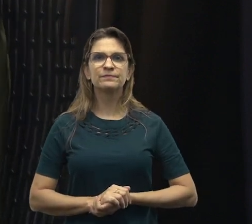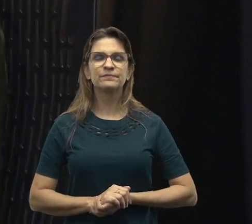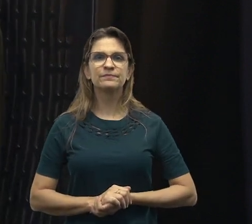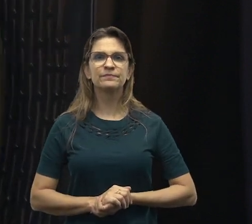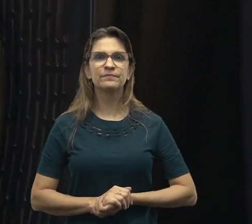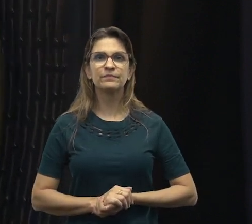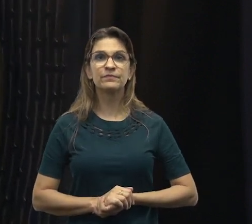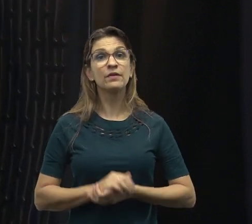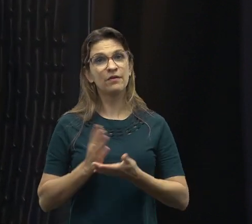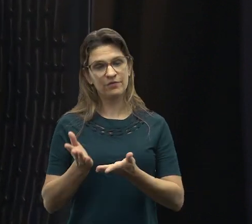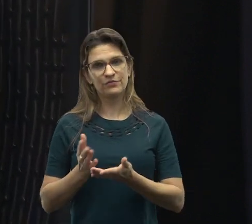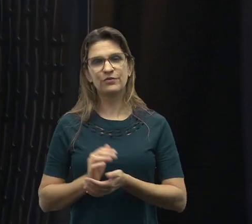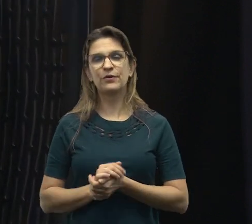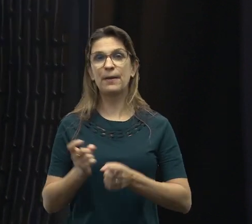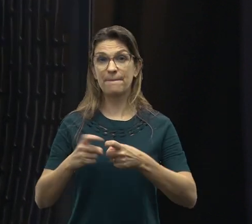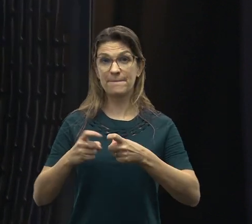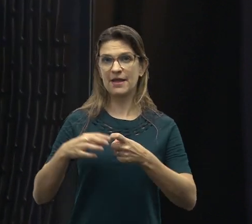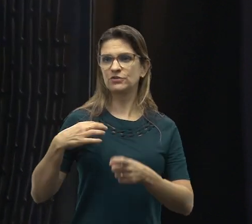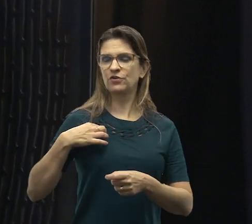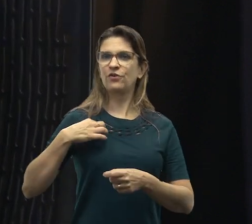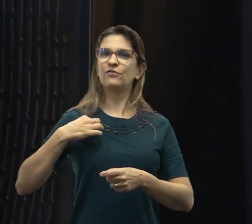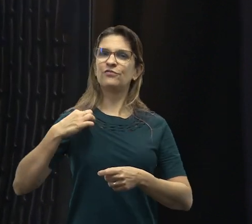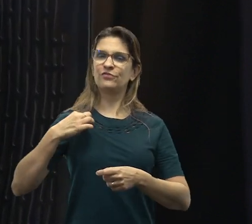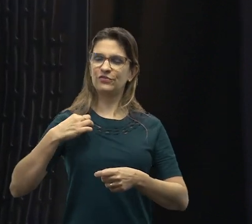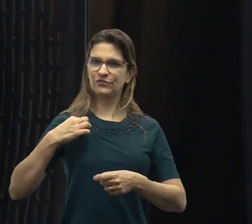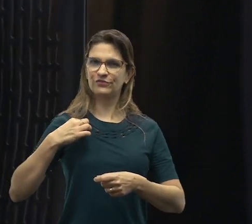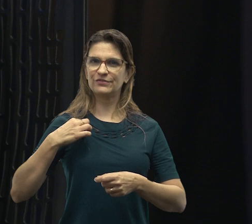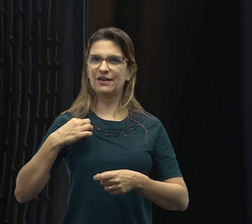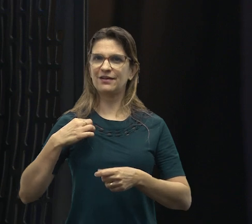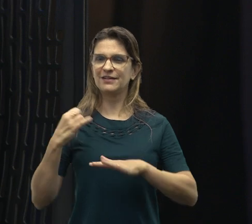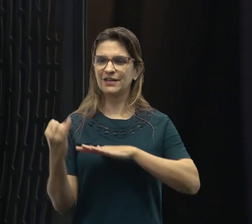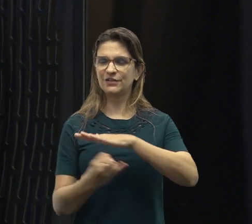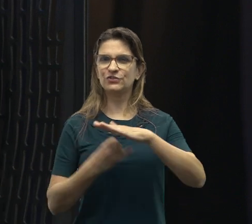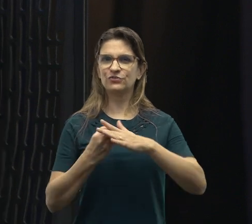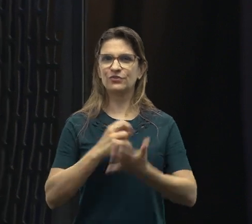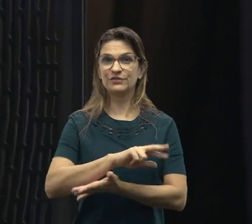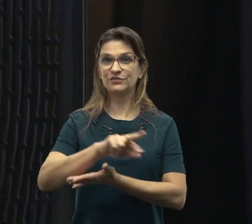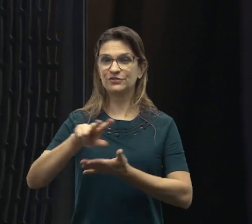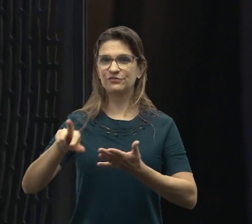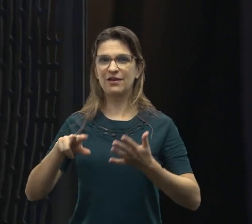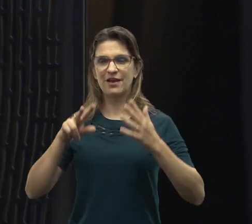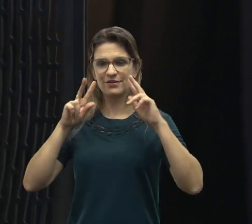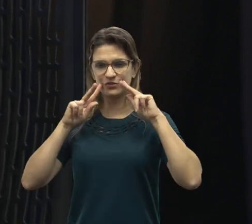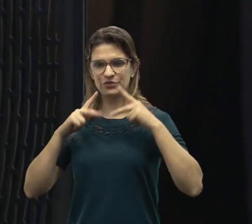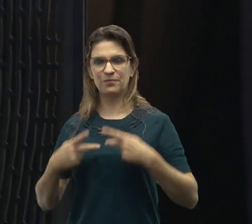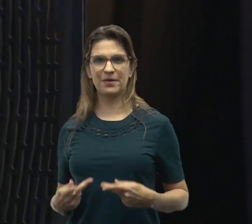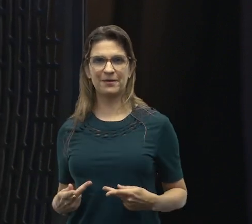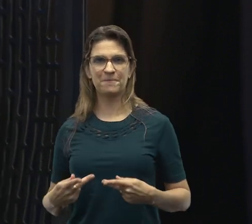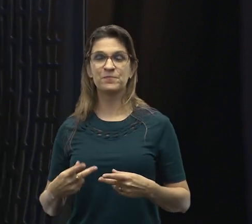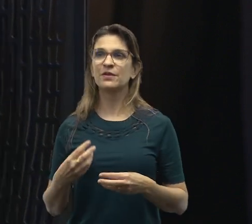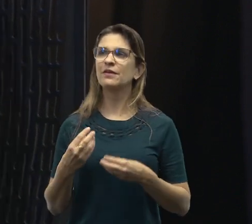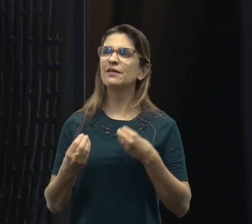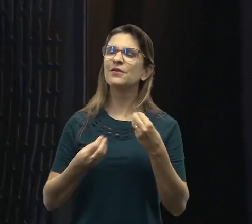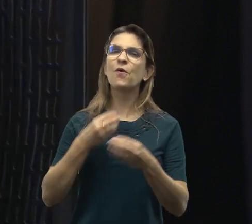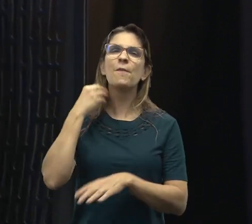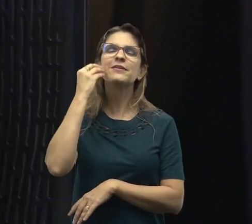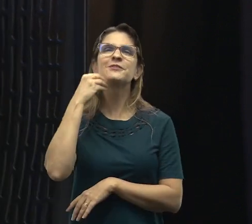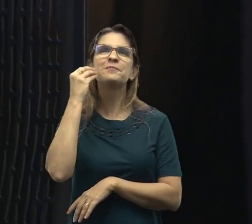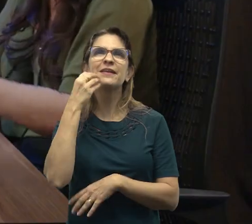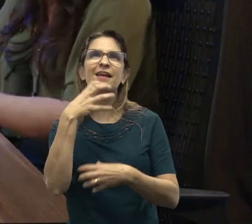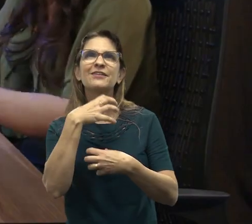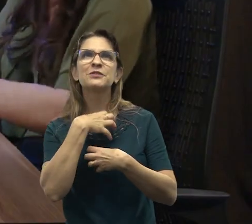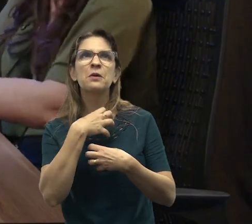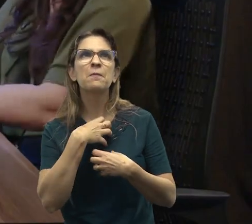médico voluntário em várias instituições aí humanitárias. O que você traz dessa experiência para a sua vida